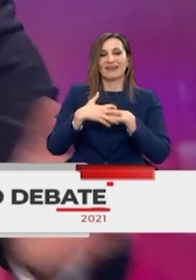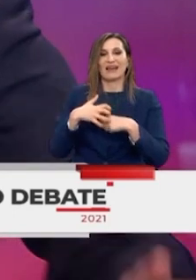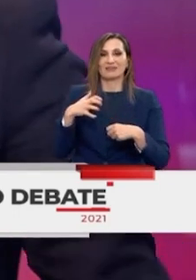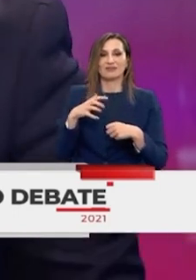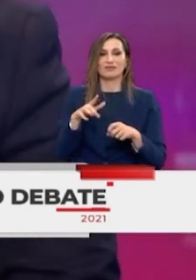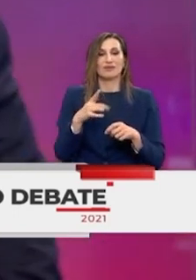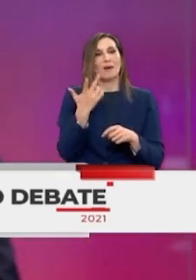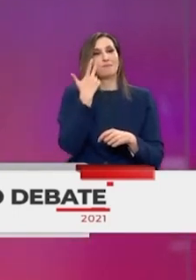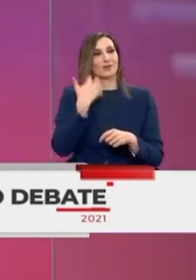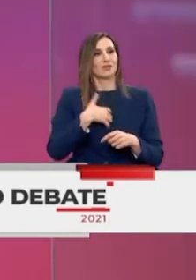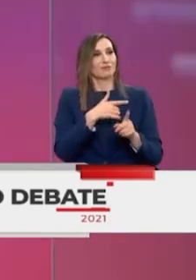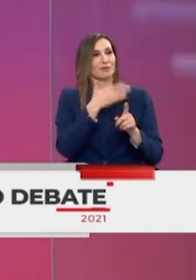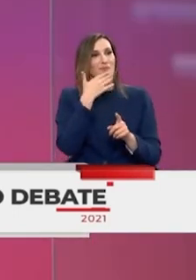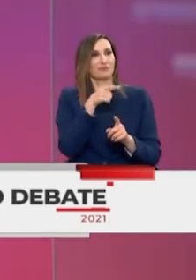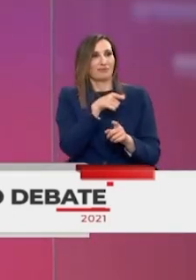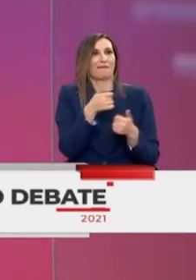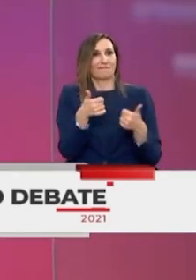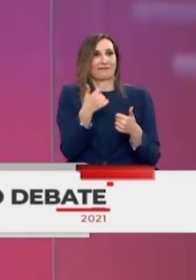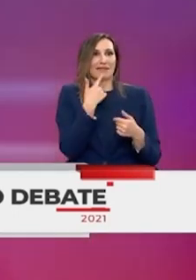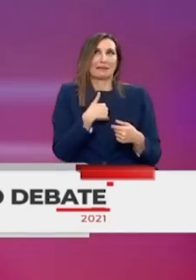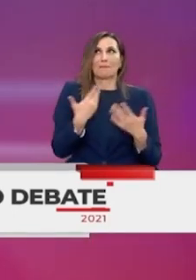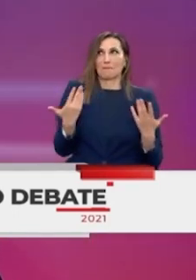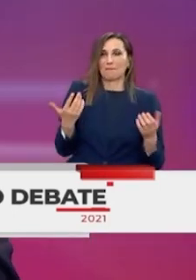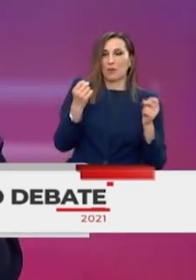agradeço-lhe muito esse elogio, que até lhe fica bem, fica-lhe bem. Agora,